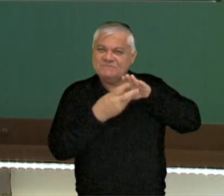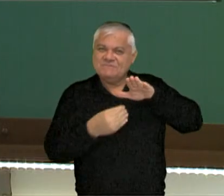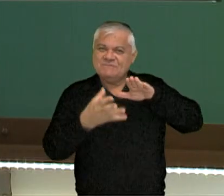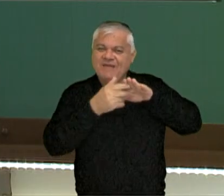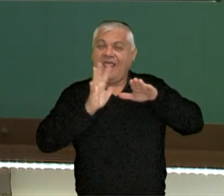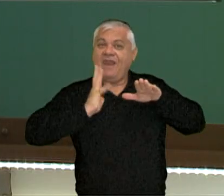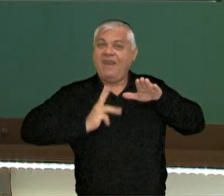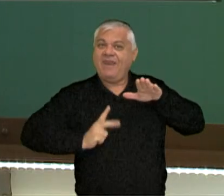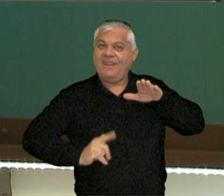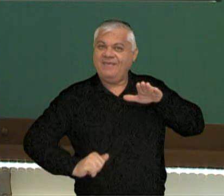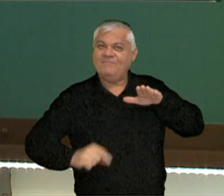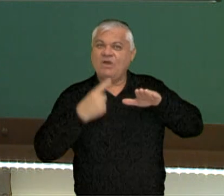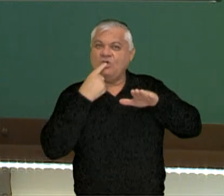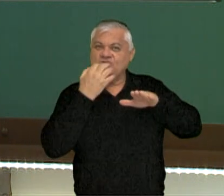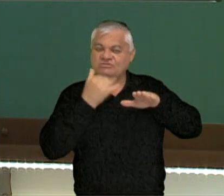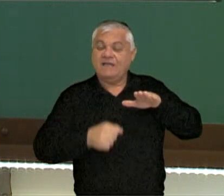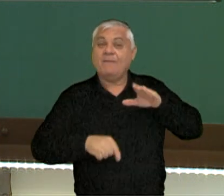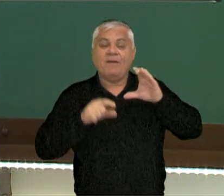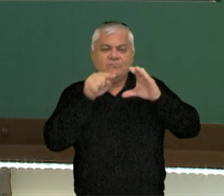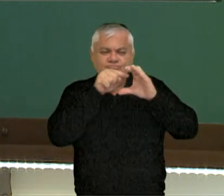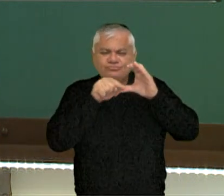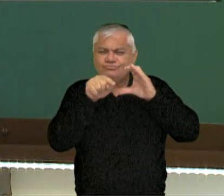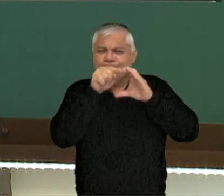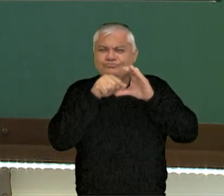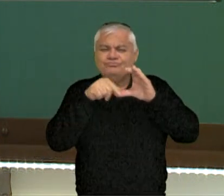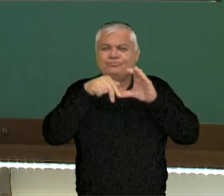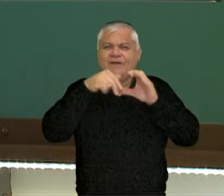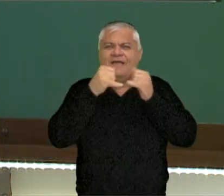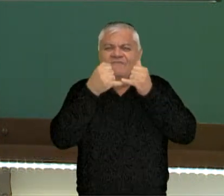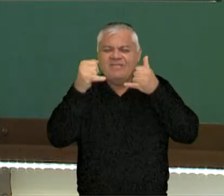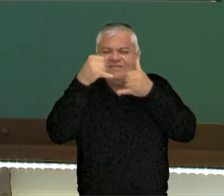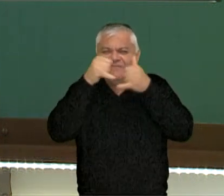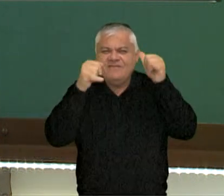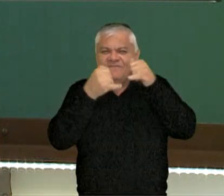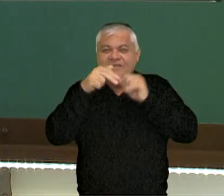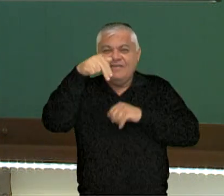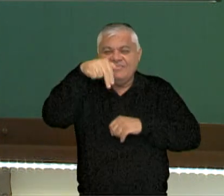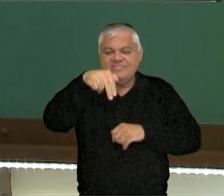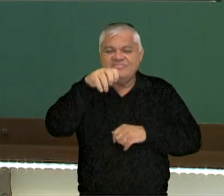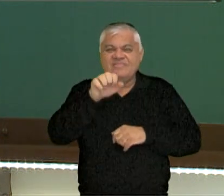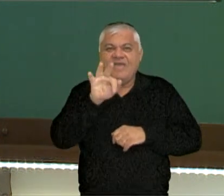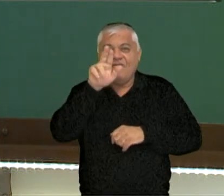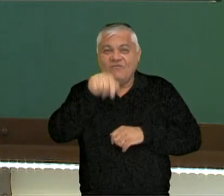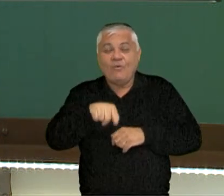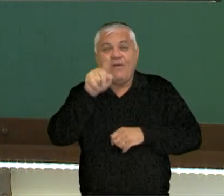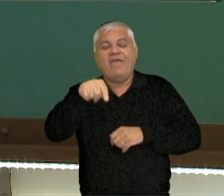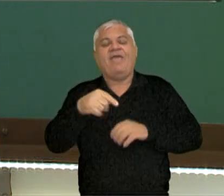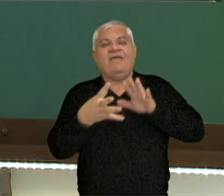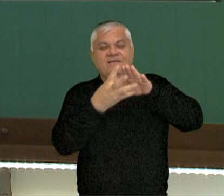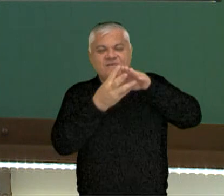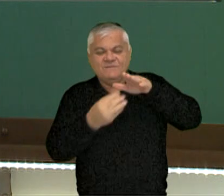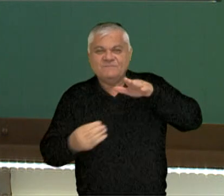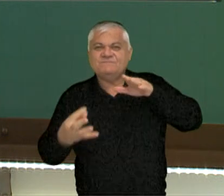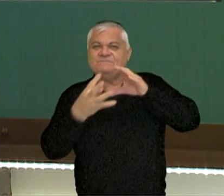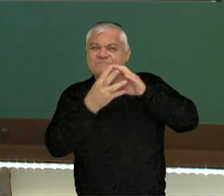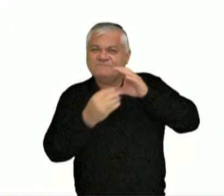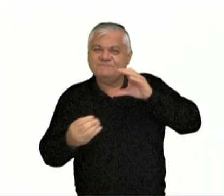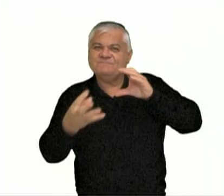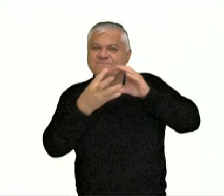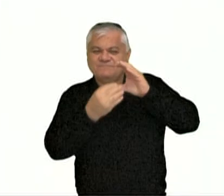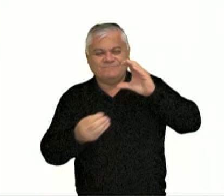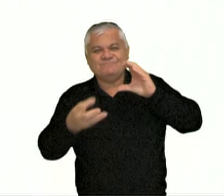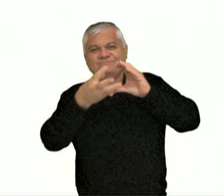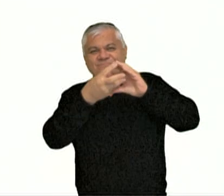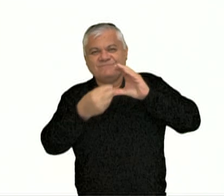falando, os néfrons, né, que estão lá dentro dos nossos rins, tá? Então, a filtração, ela é realizada nos rins